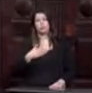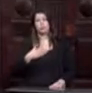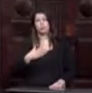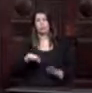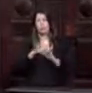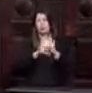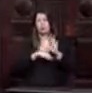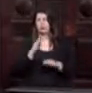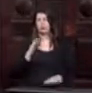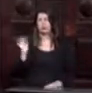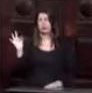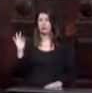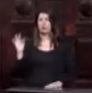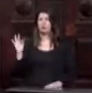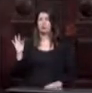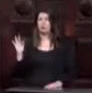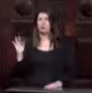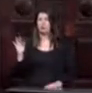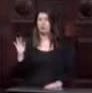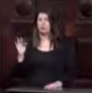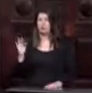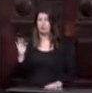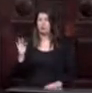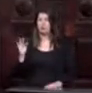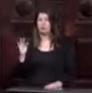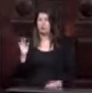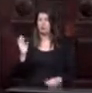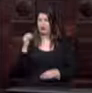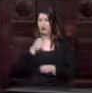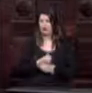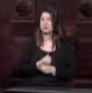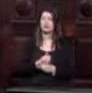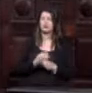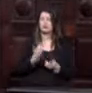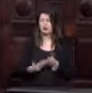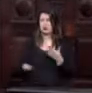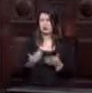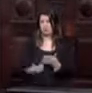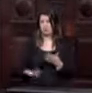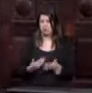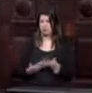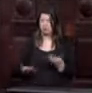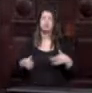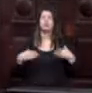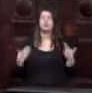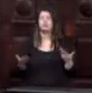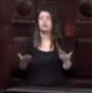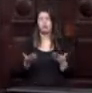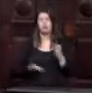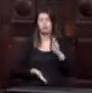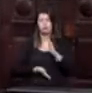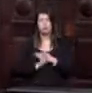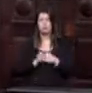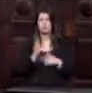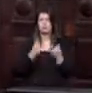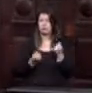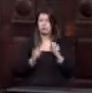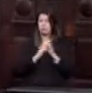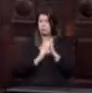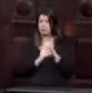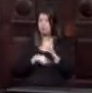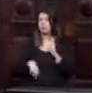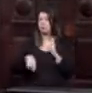Constituição Federal com a reposição das perdas inflacionárias. Com a aprovação dessa emenda,